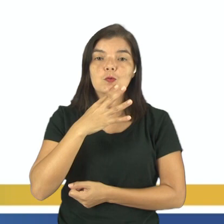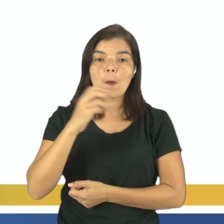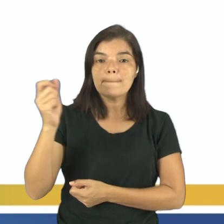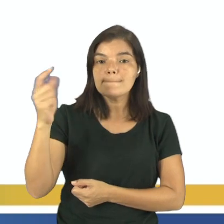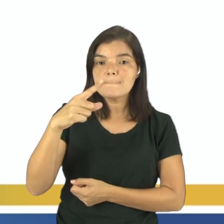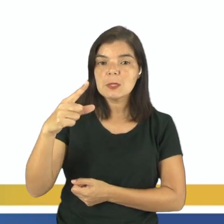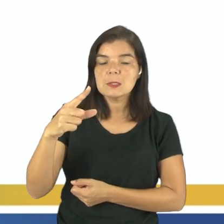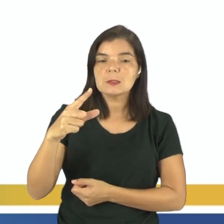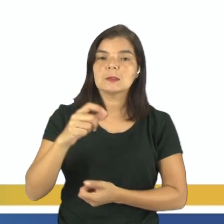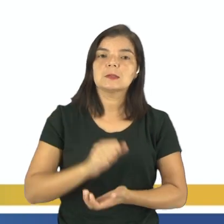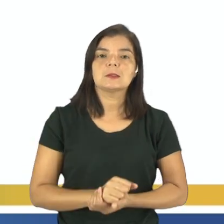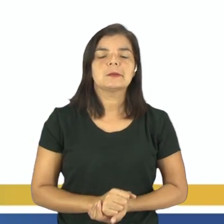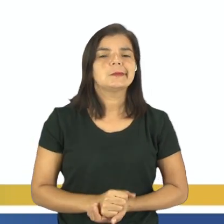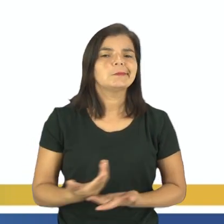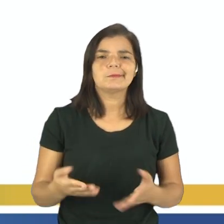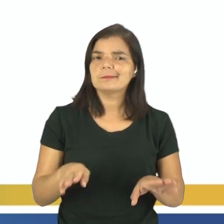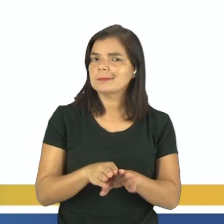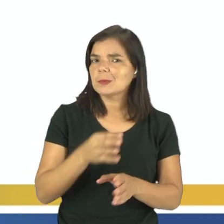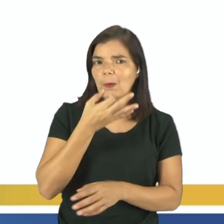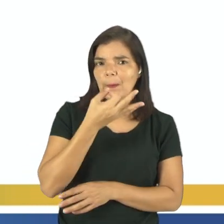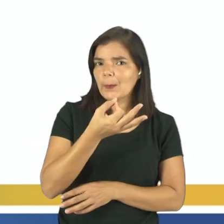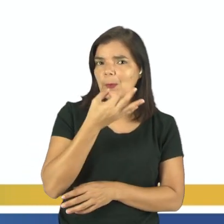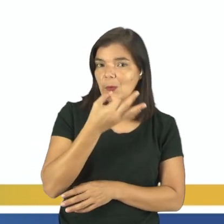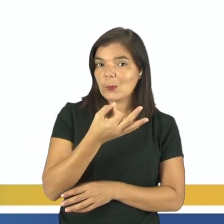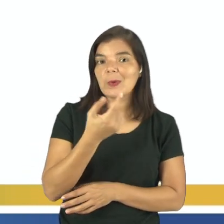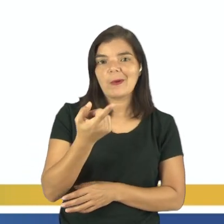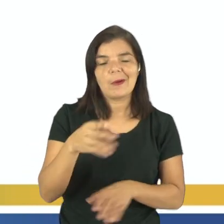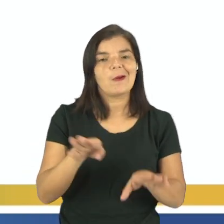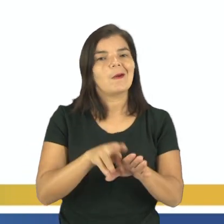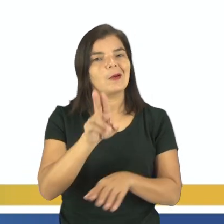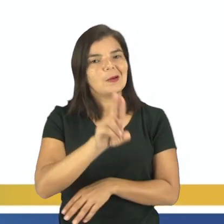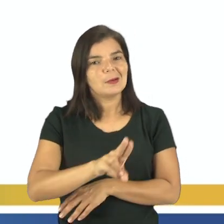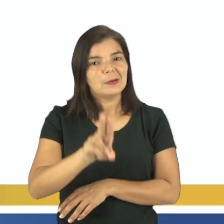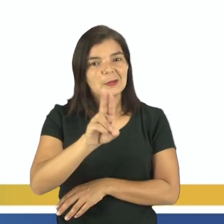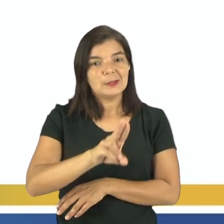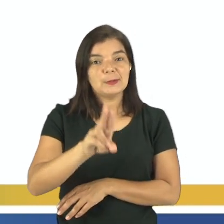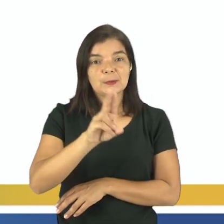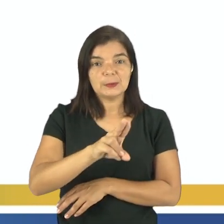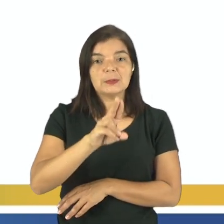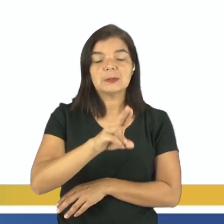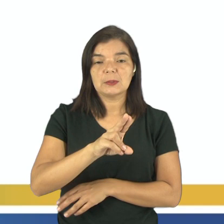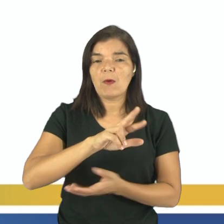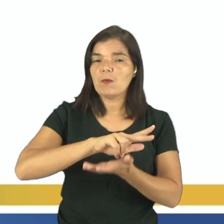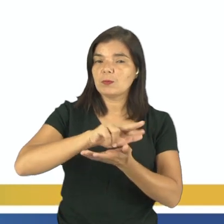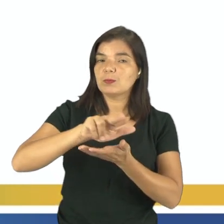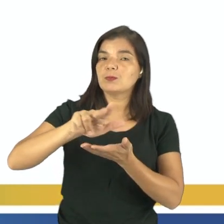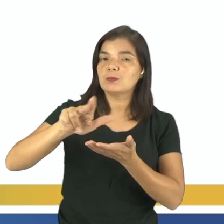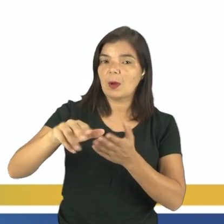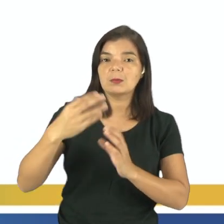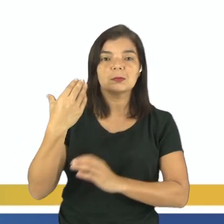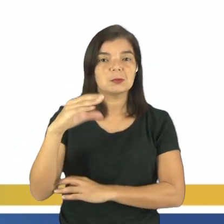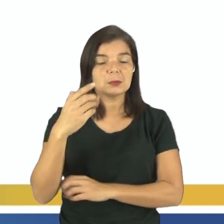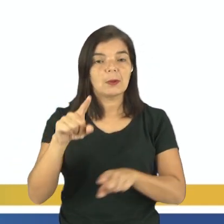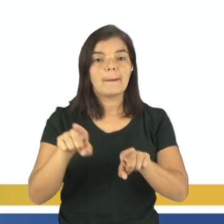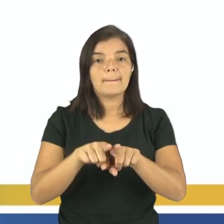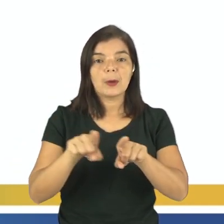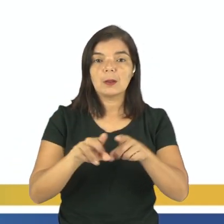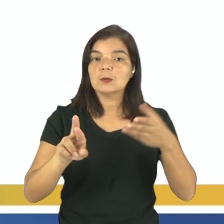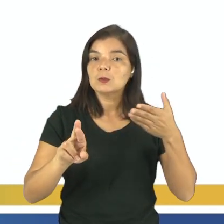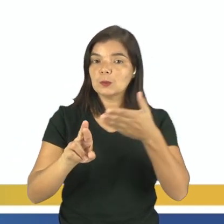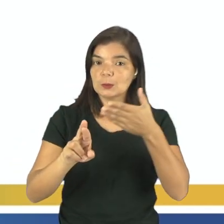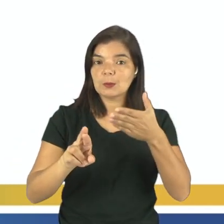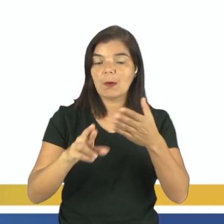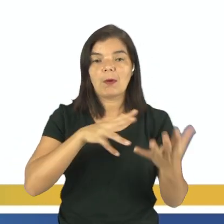planeta azul, também não é uma opinião. Esse termo é usado, né, dentro das várias áreas da ciência para se referir